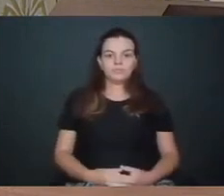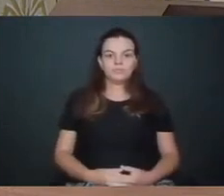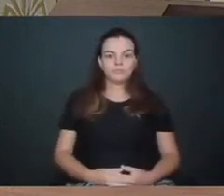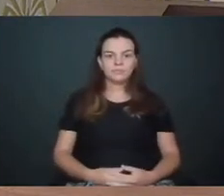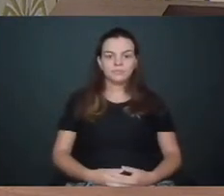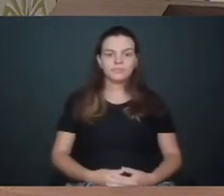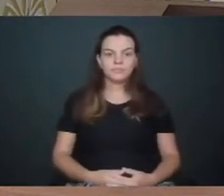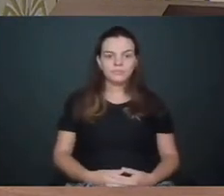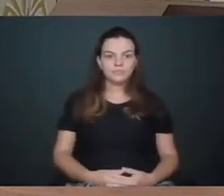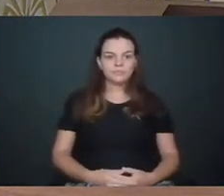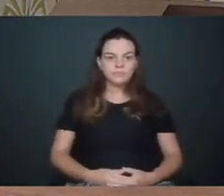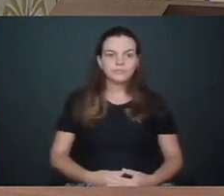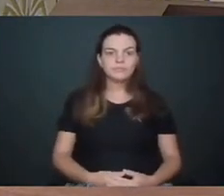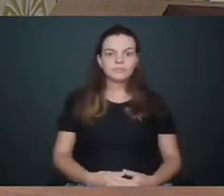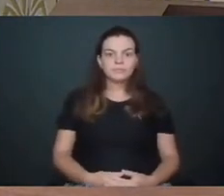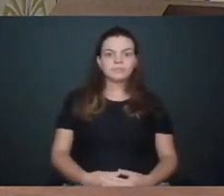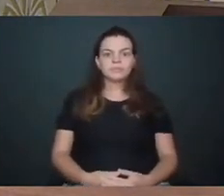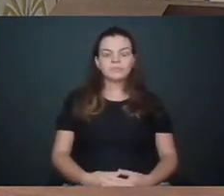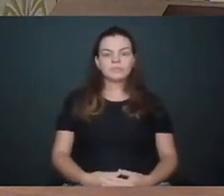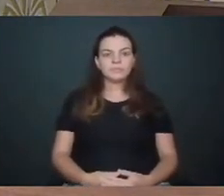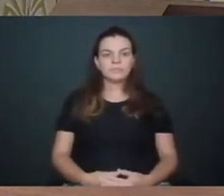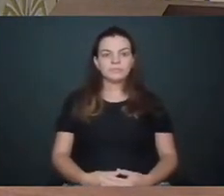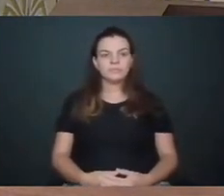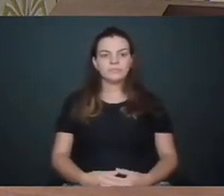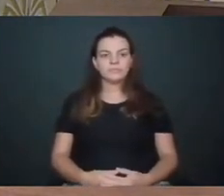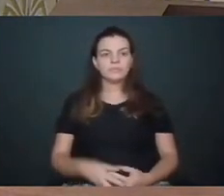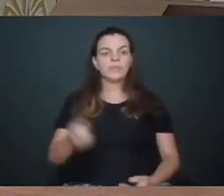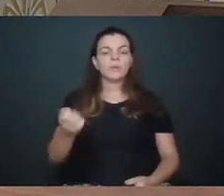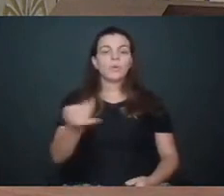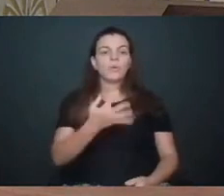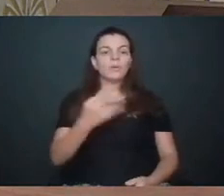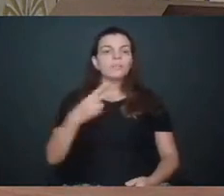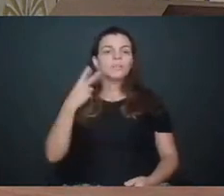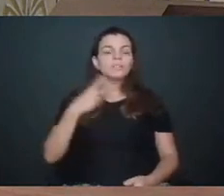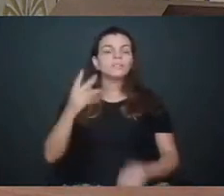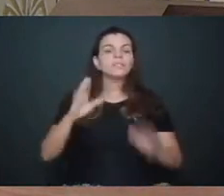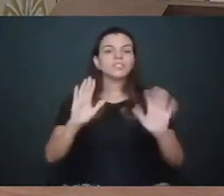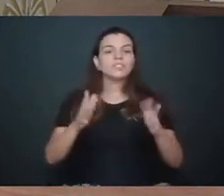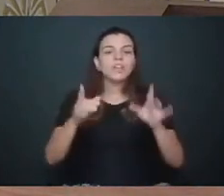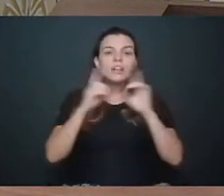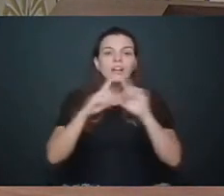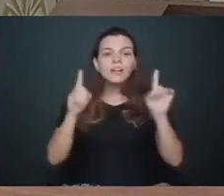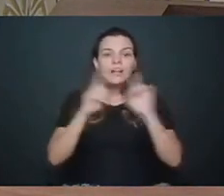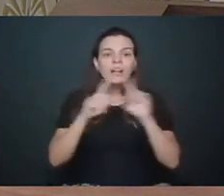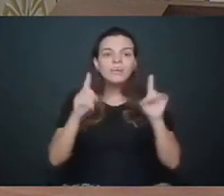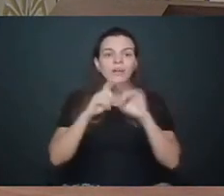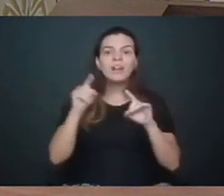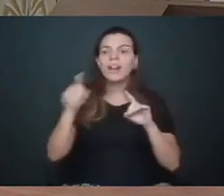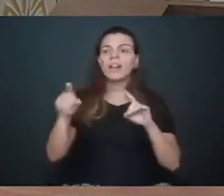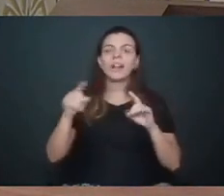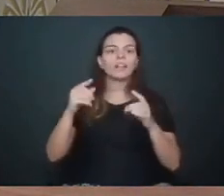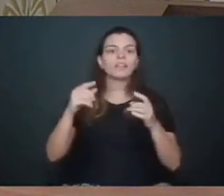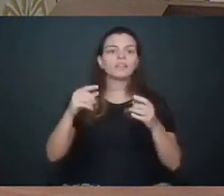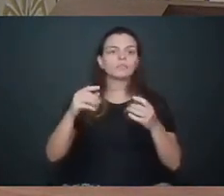me livre, monjoleiro. Quantos vereadores já receberam reclamação que o monjoleiro arrebenta a casa, arrebenta a calçada, etc.